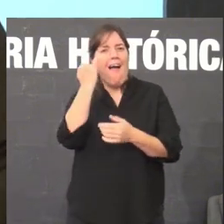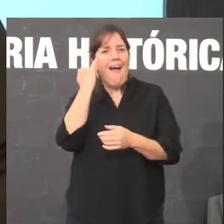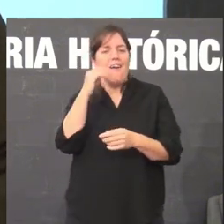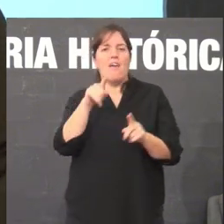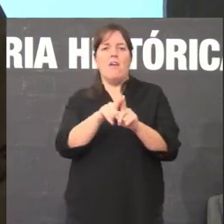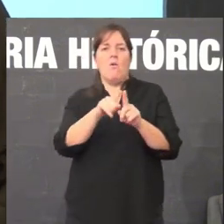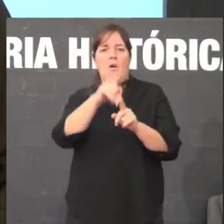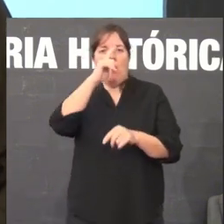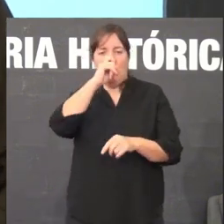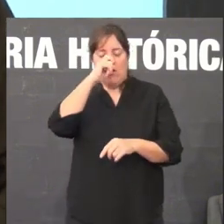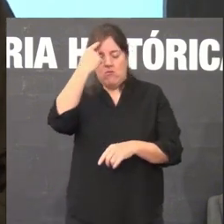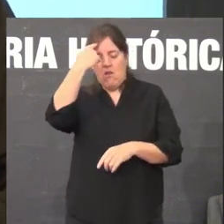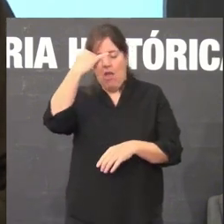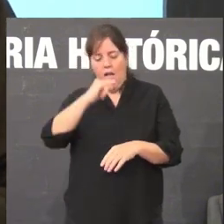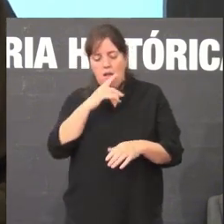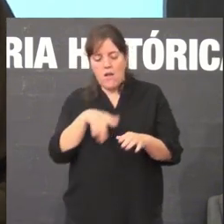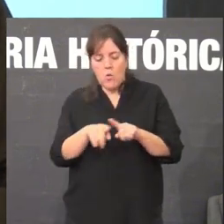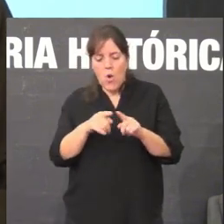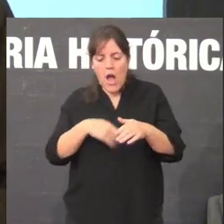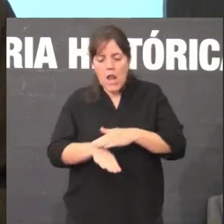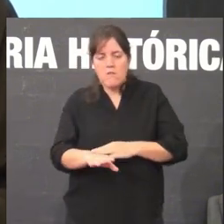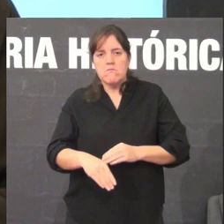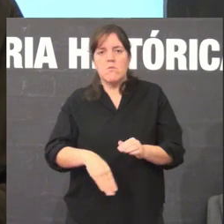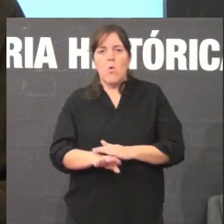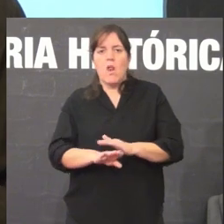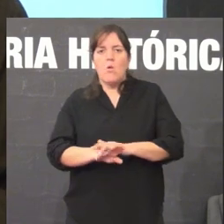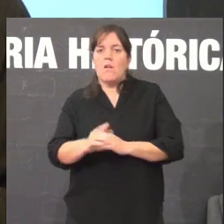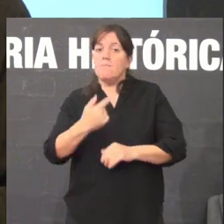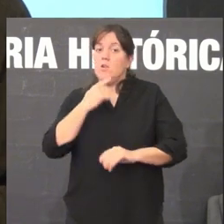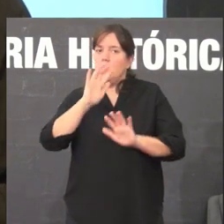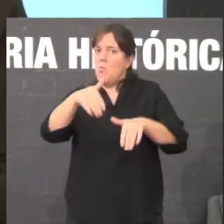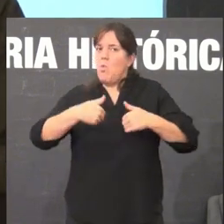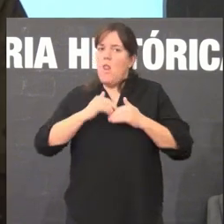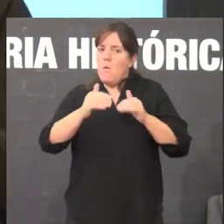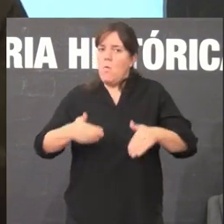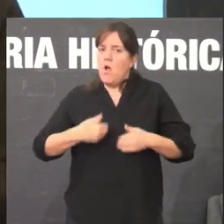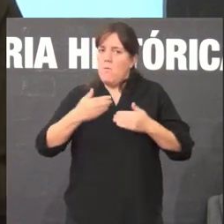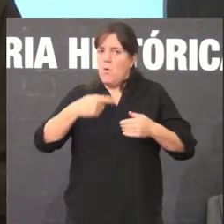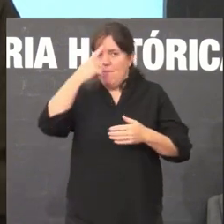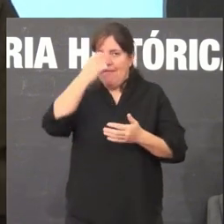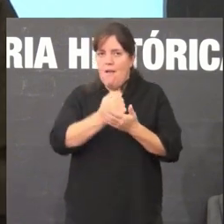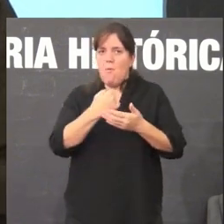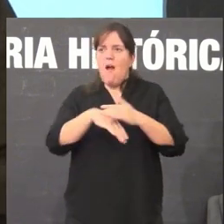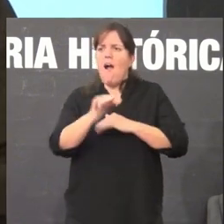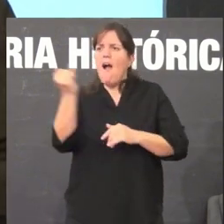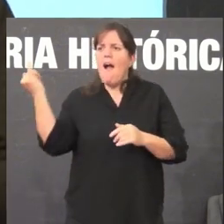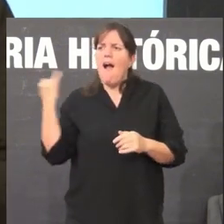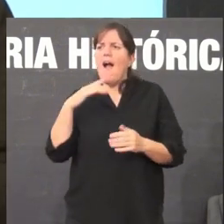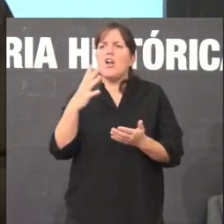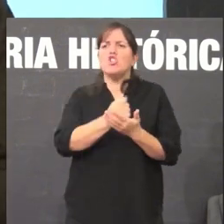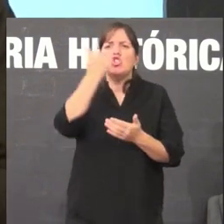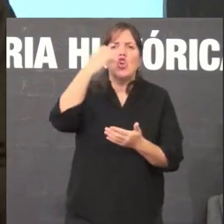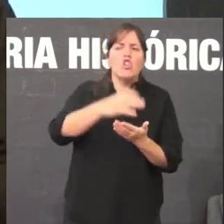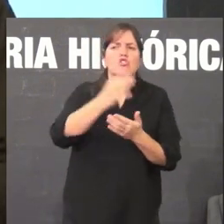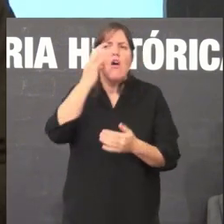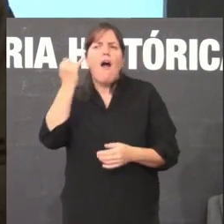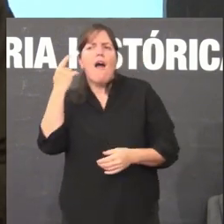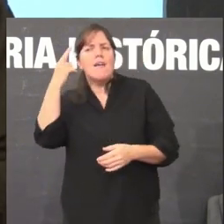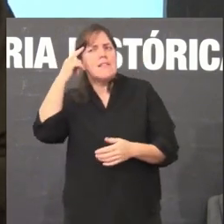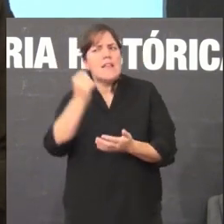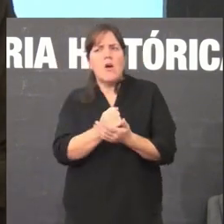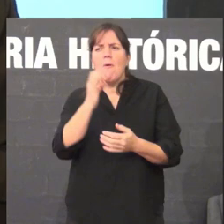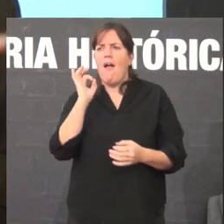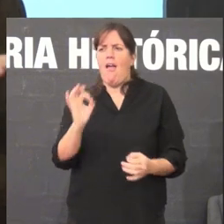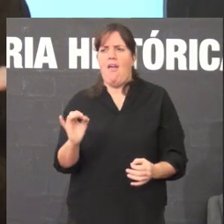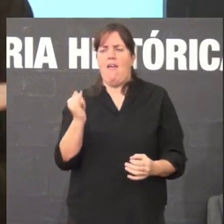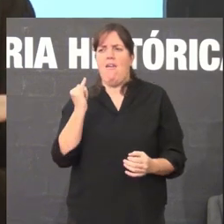queiramos barrer debaixo da alfombra, voltan, retornan. Todas e todos temos traumas. Eses momentos da vida, un trauma é